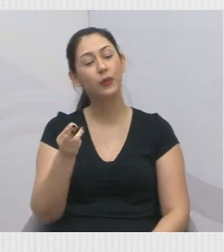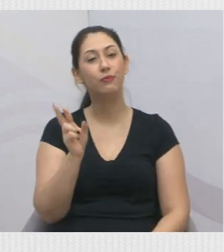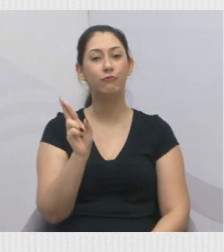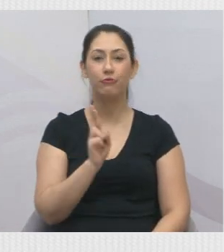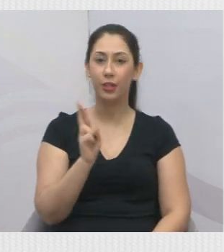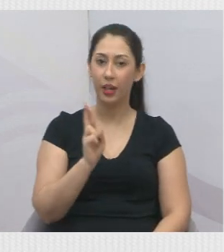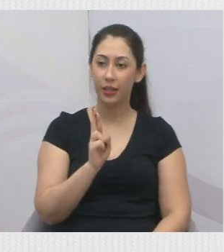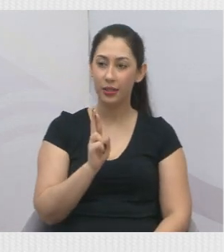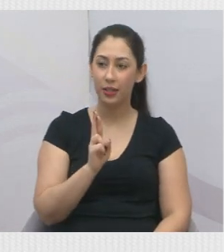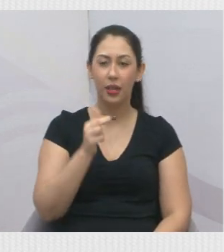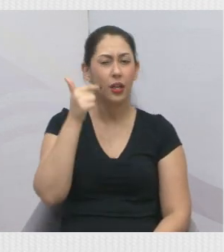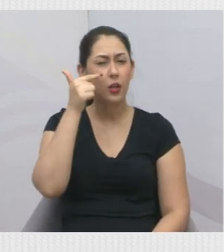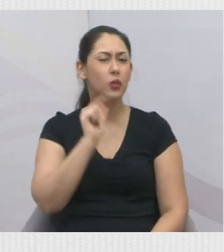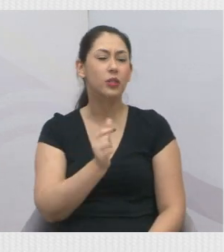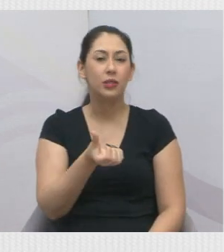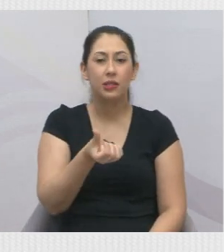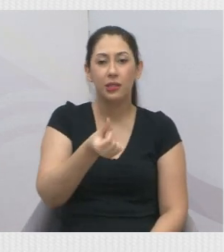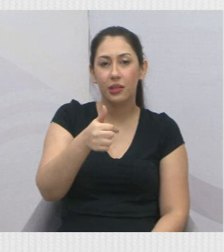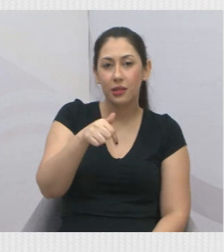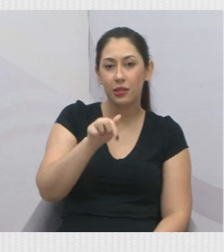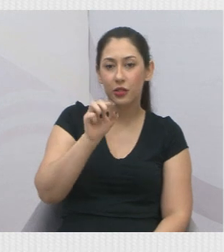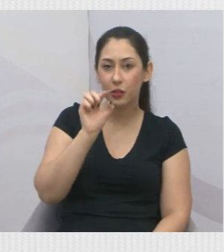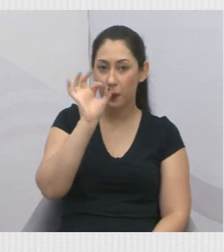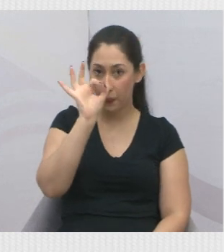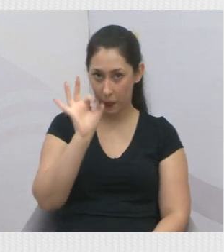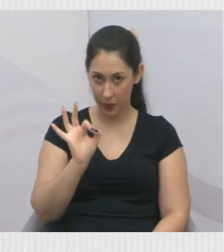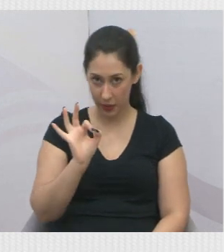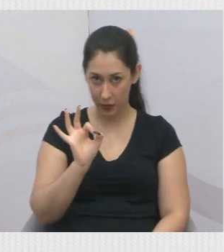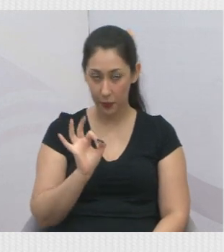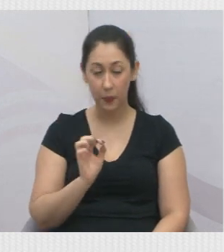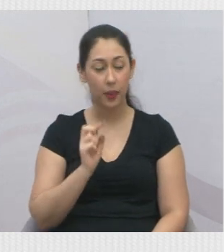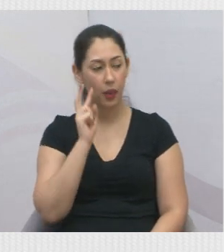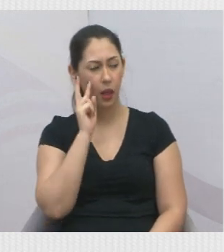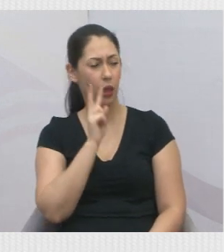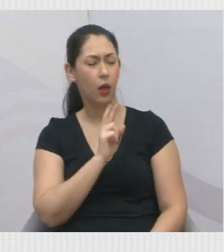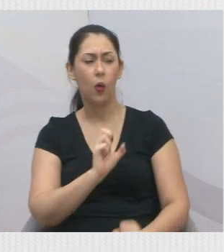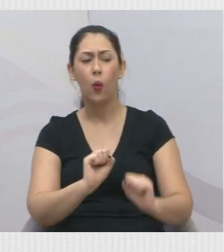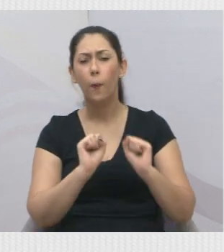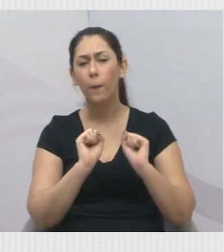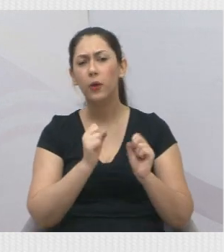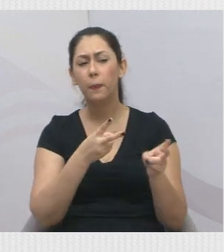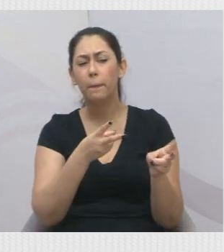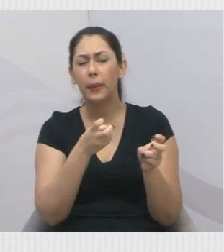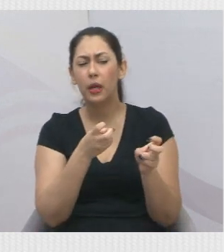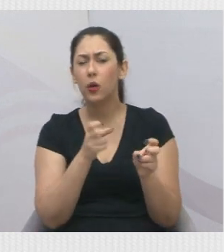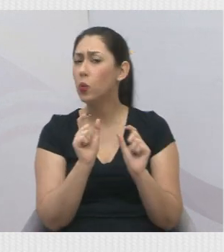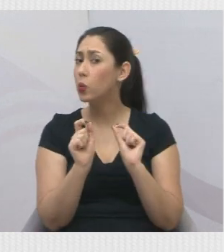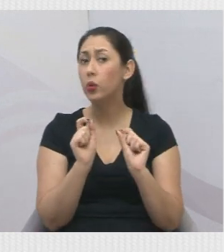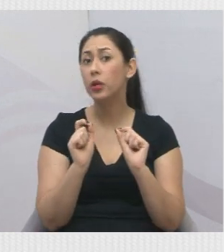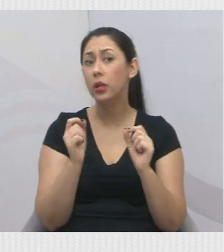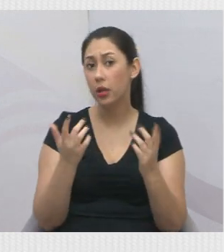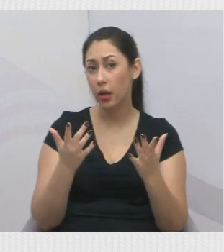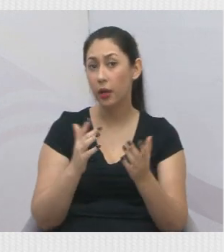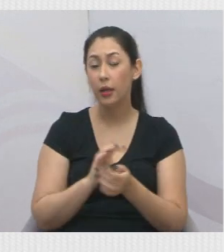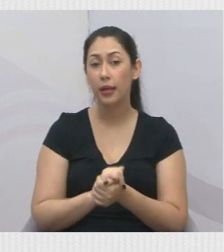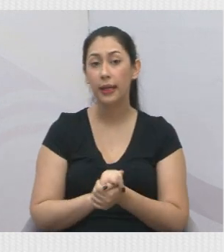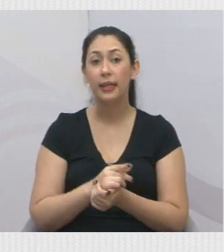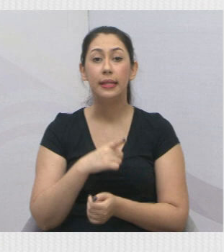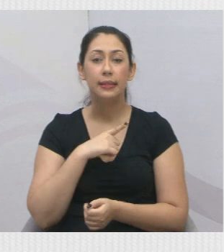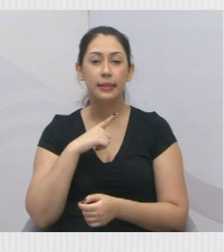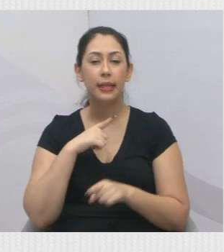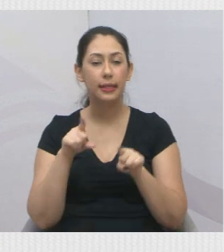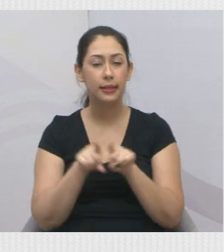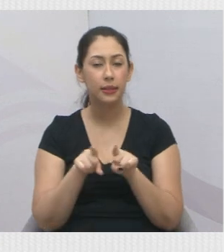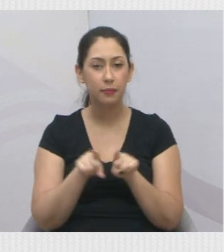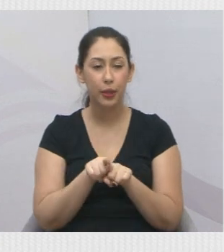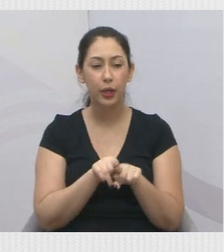R$ 31.321.000, superando uma meta de 67%. Aqui nós podemos considerar, como algum exemplo, o Comprev, que é o regime de previdência